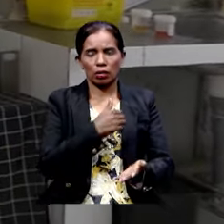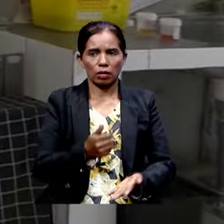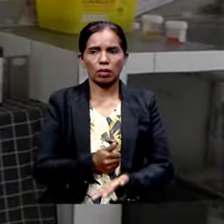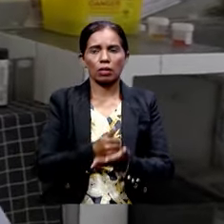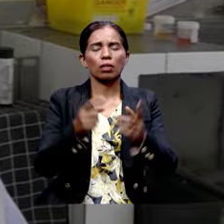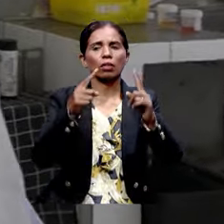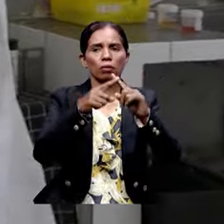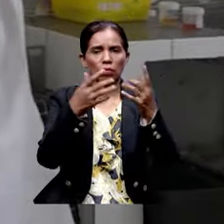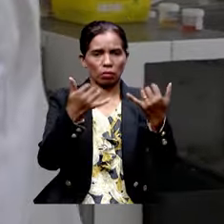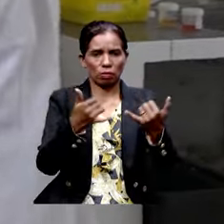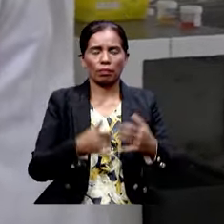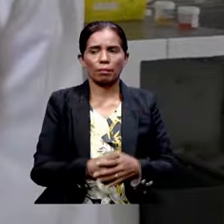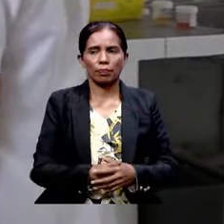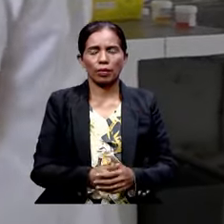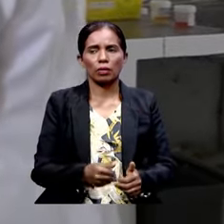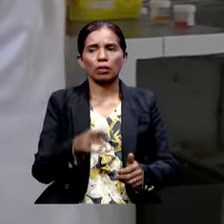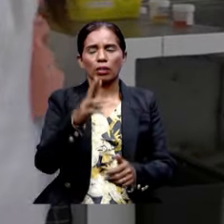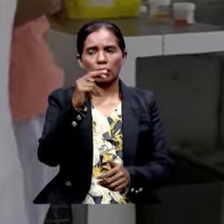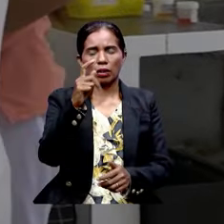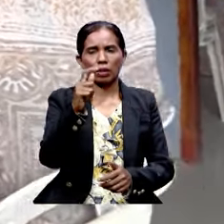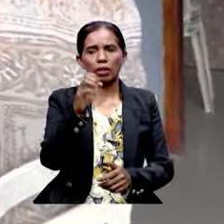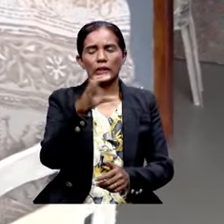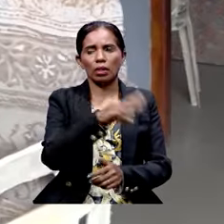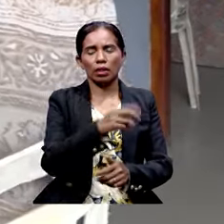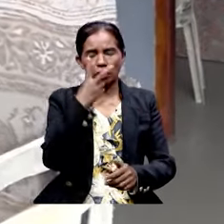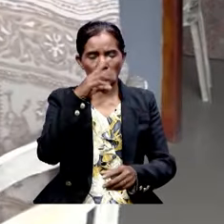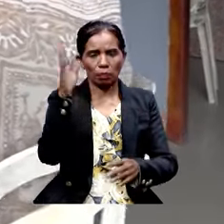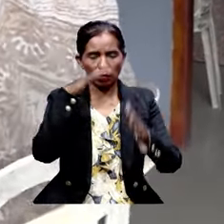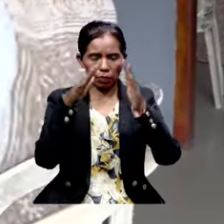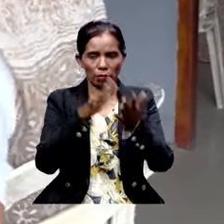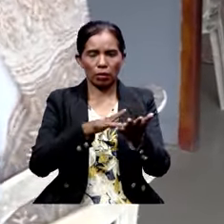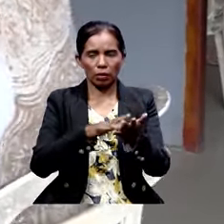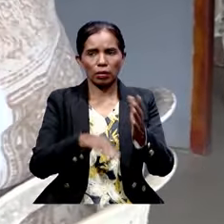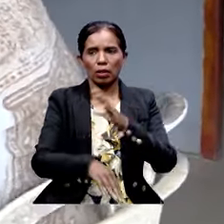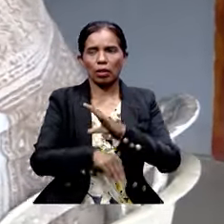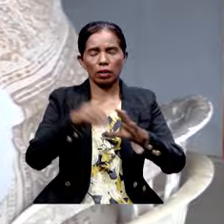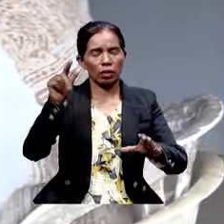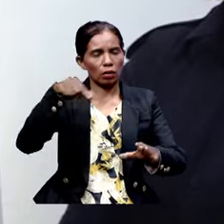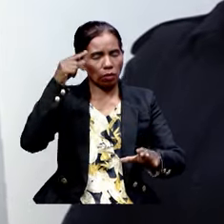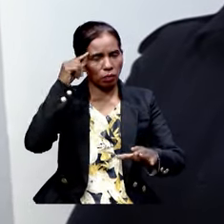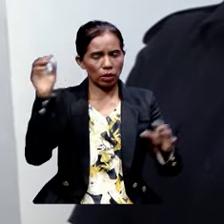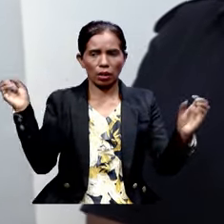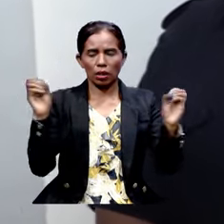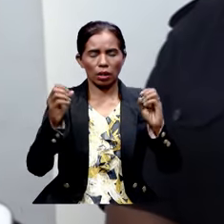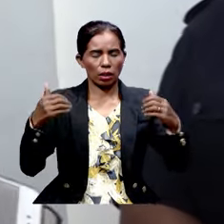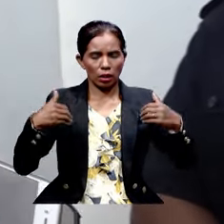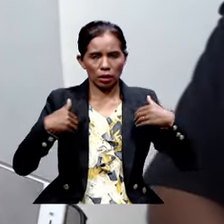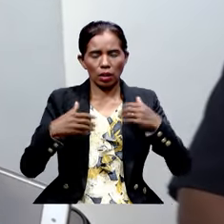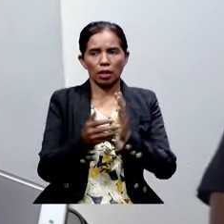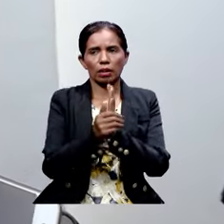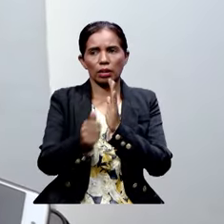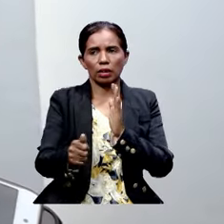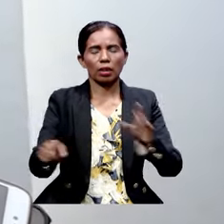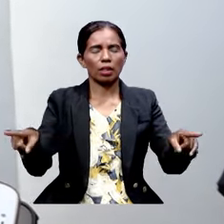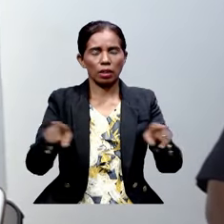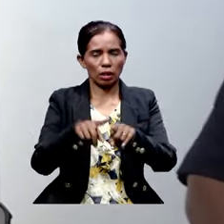to agora. Tui Renetil, medida ato resolve problema e moruk makasai governante nebe la iha capacidade,